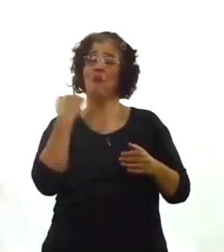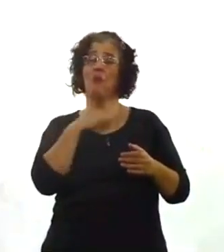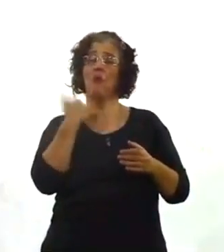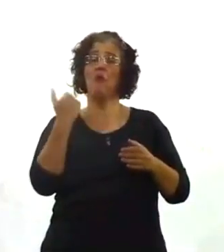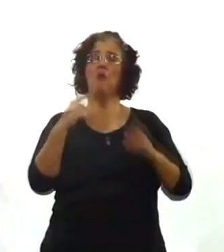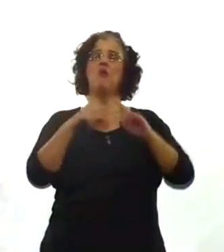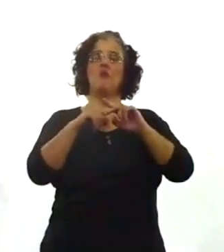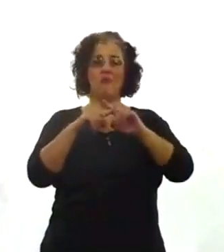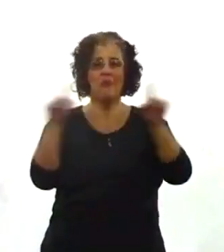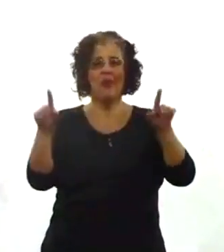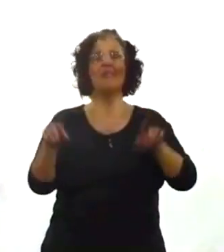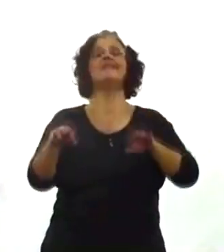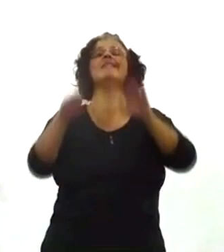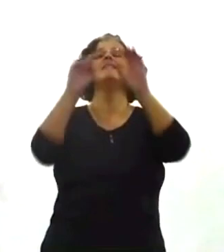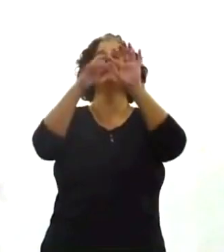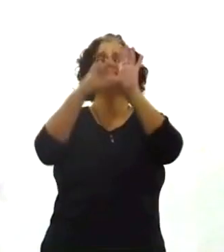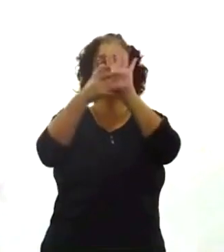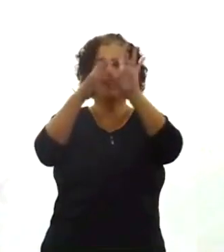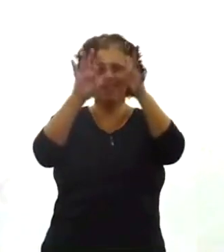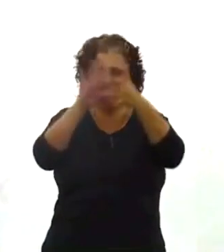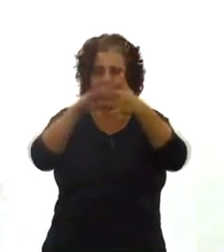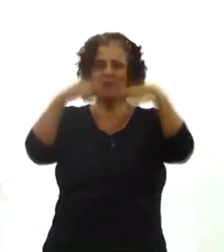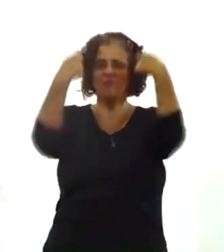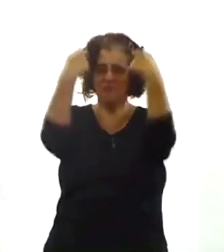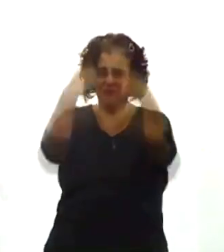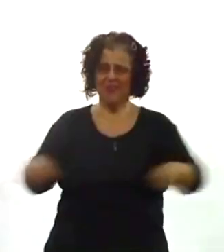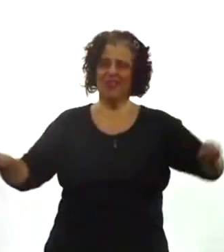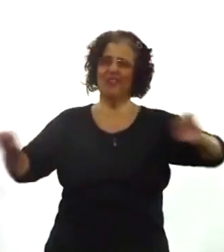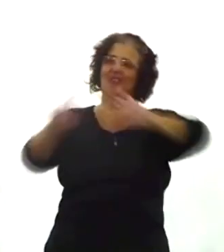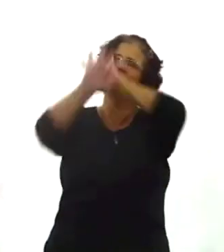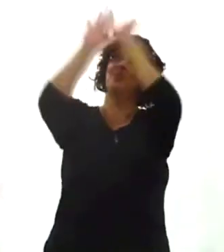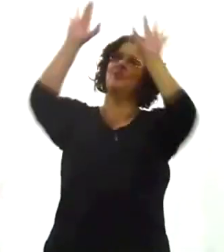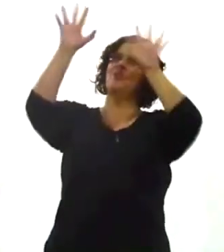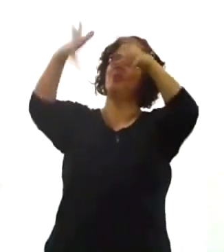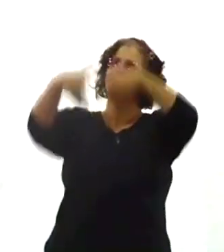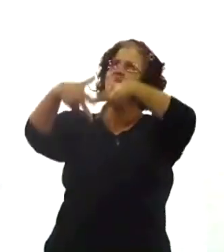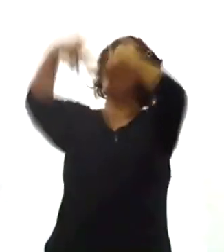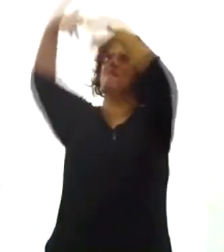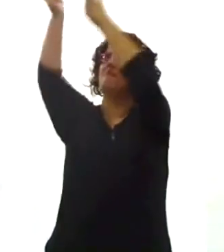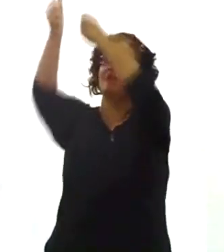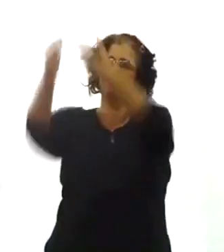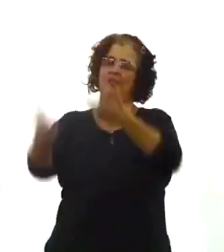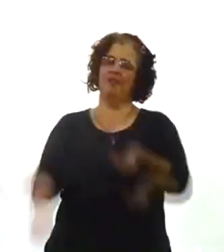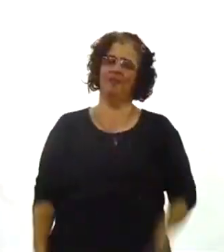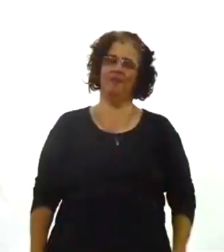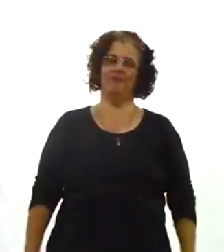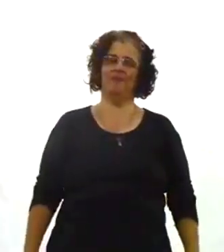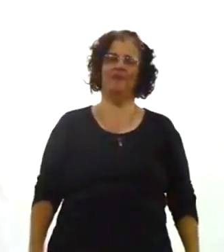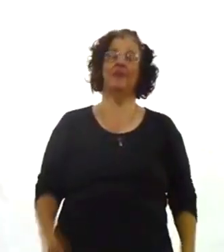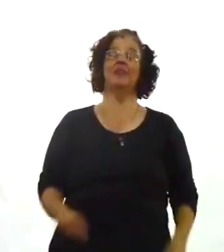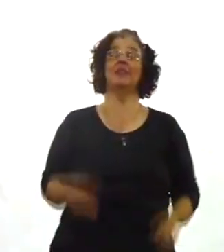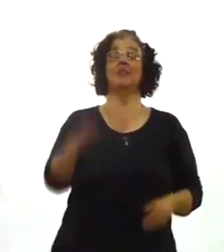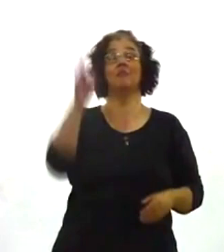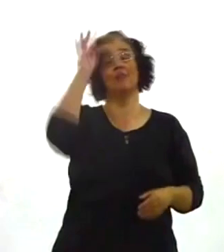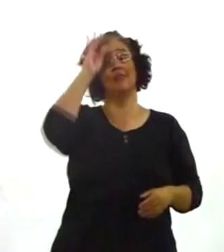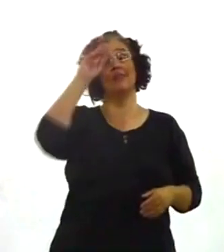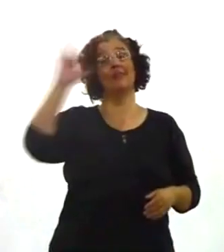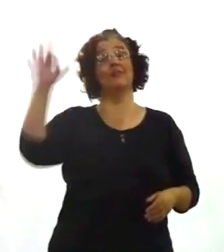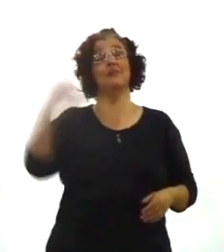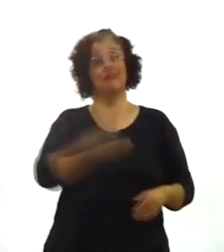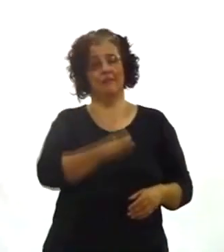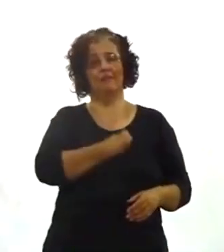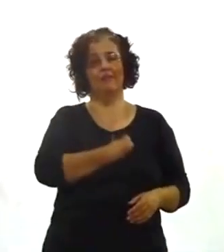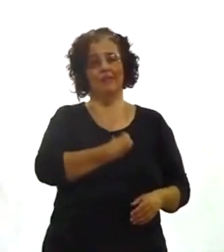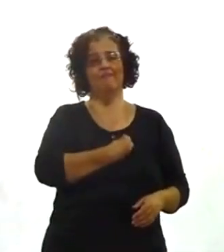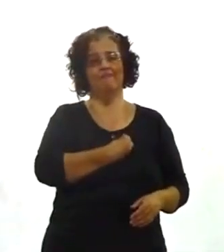precisa ser glorificado no meu corpo. Por isso a teologia da vida e da